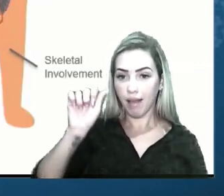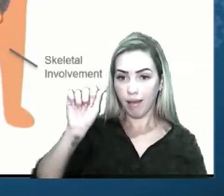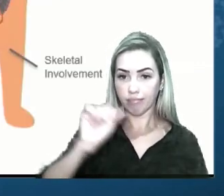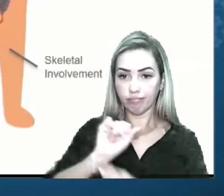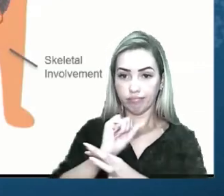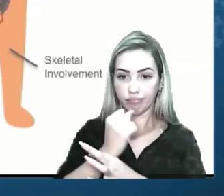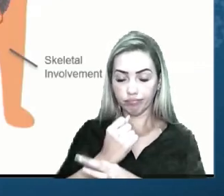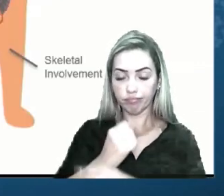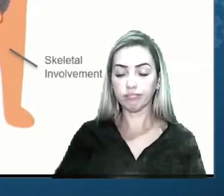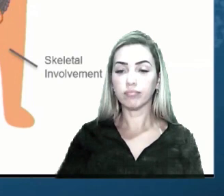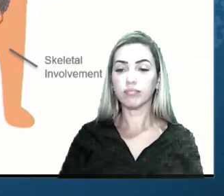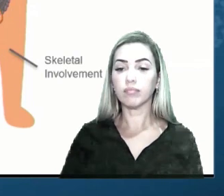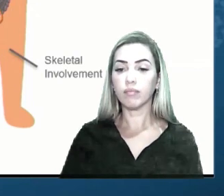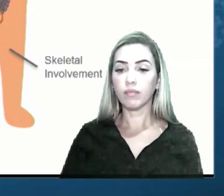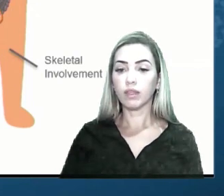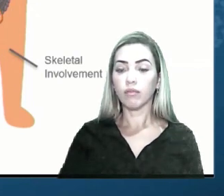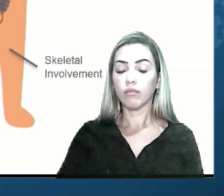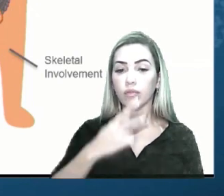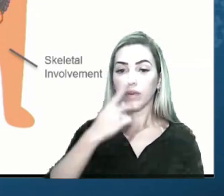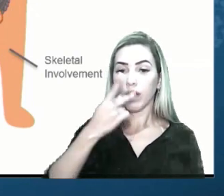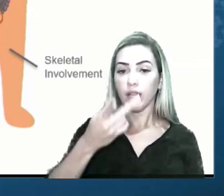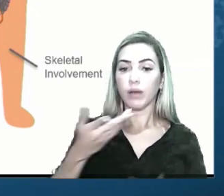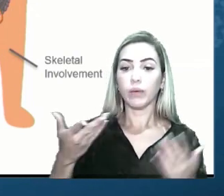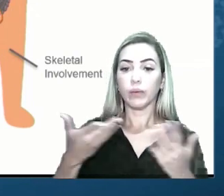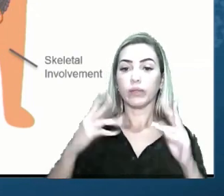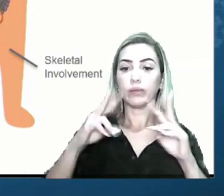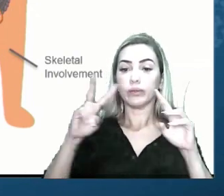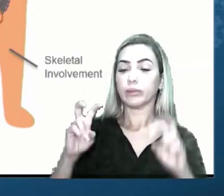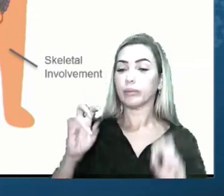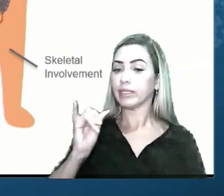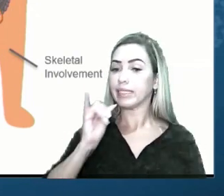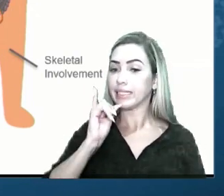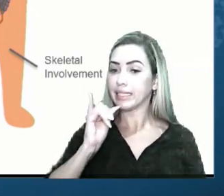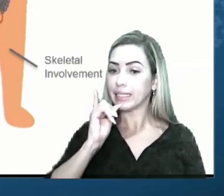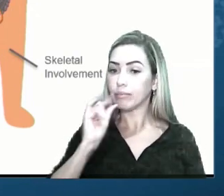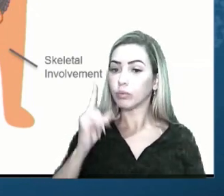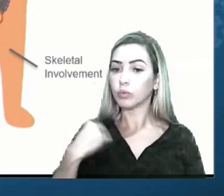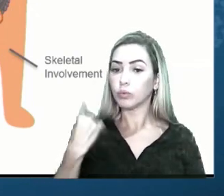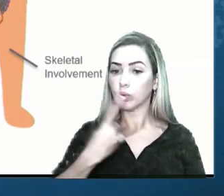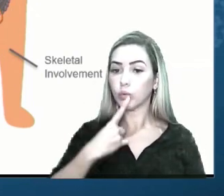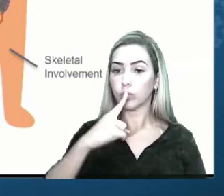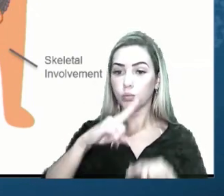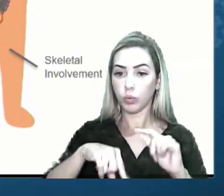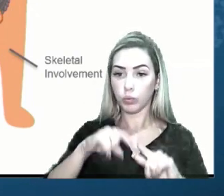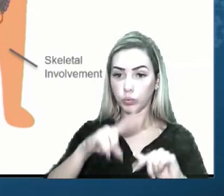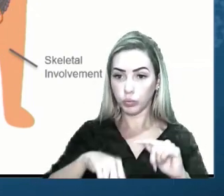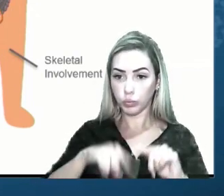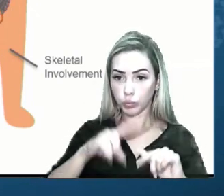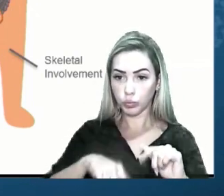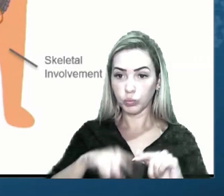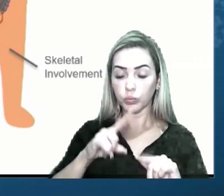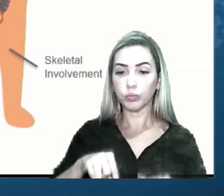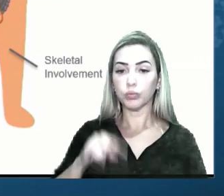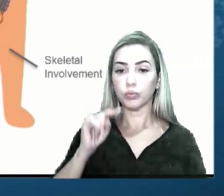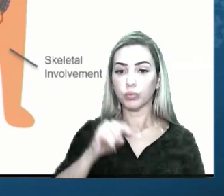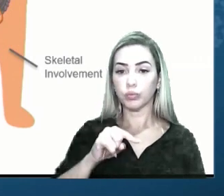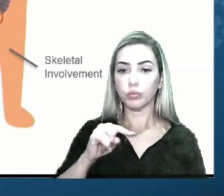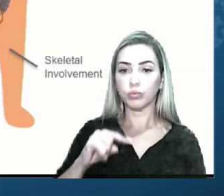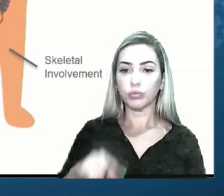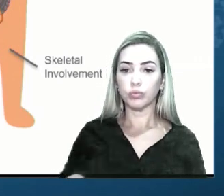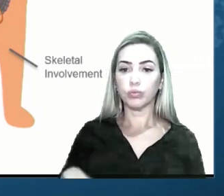E agora eu vou falar sobre um exemplo do nosso produto, Lumasiran,